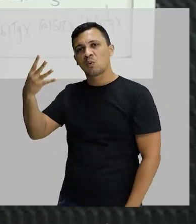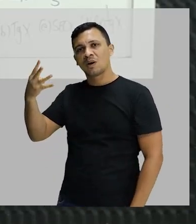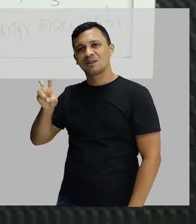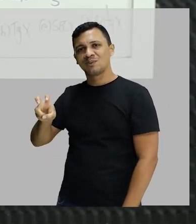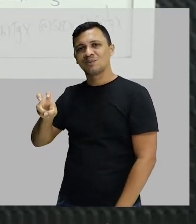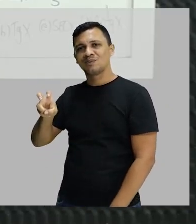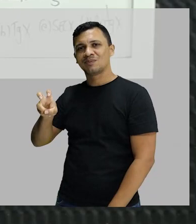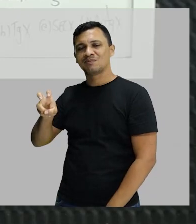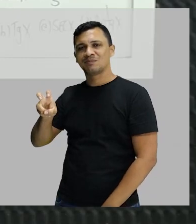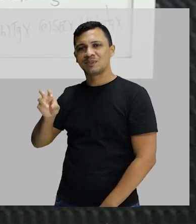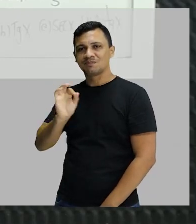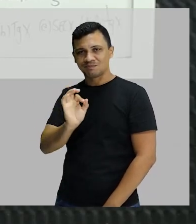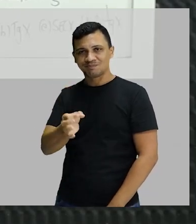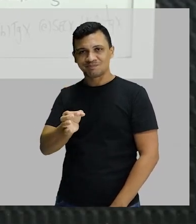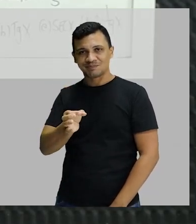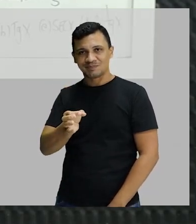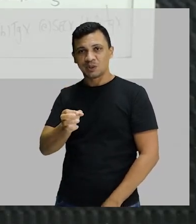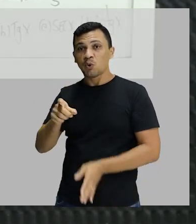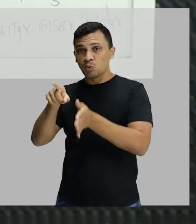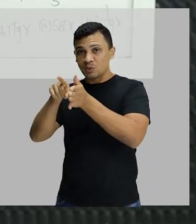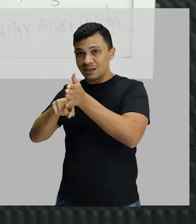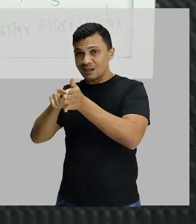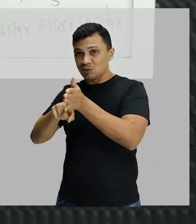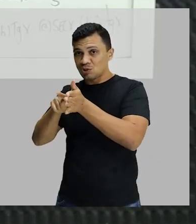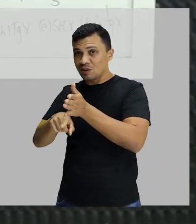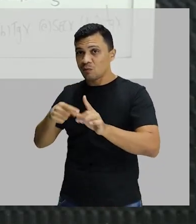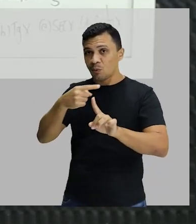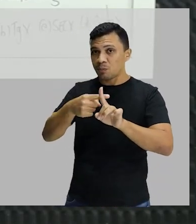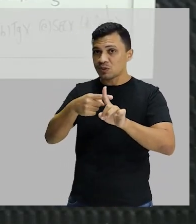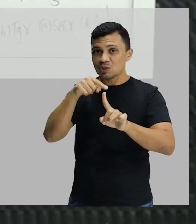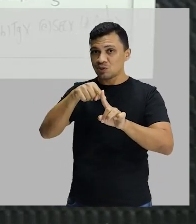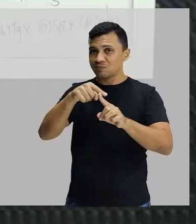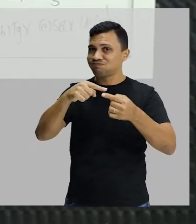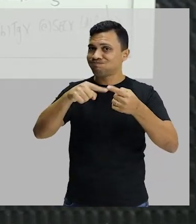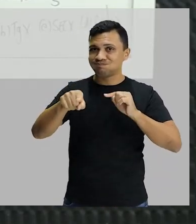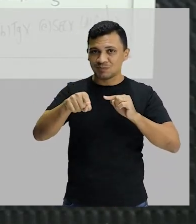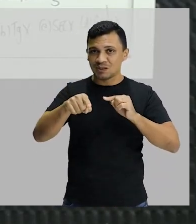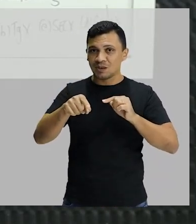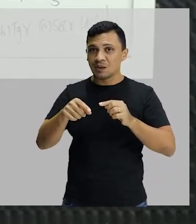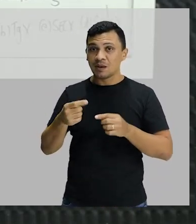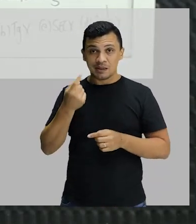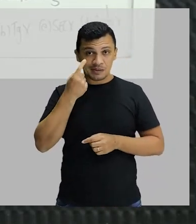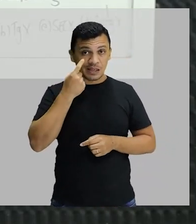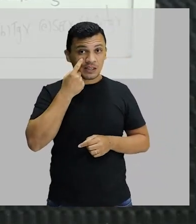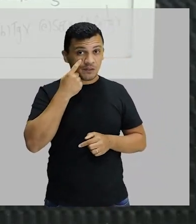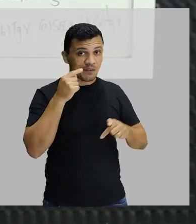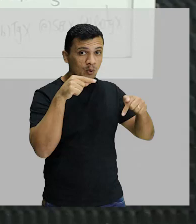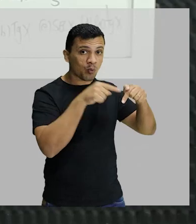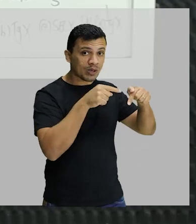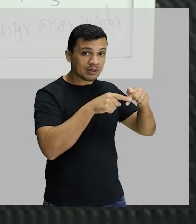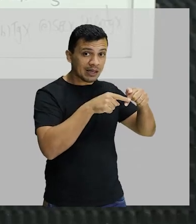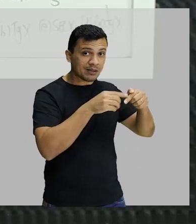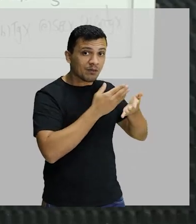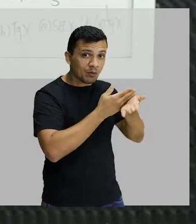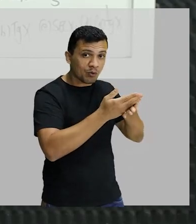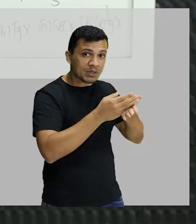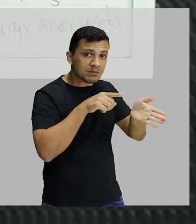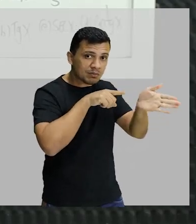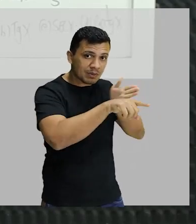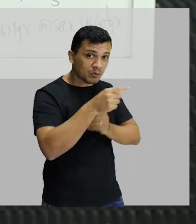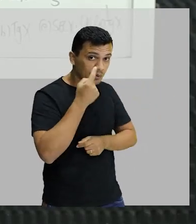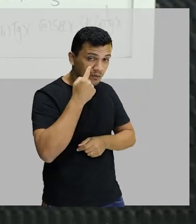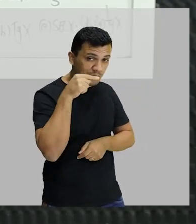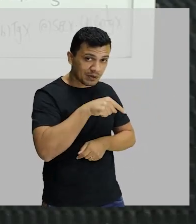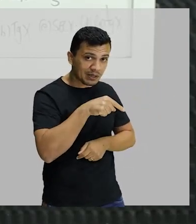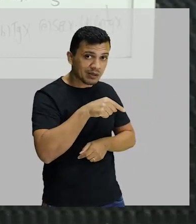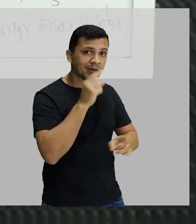Pronto. É um negativo, por conta do quadrante que pertence ao arco. Por isso eu falei no começo da questão que é importante saber o